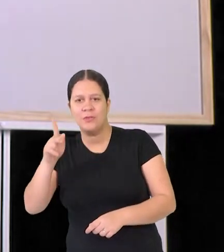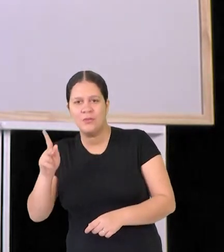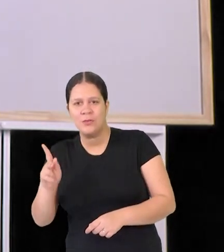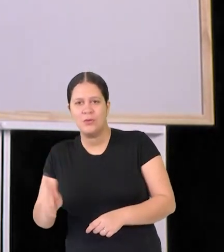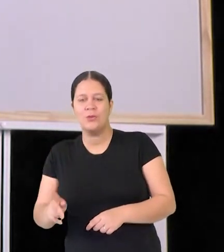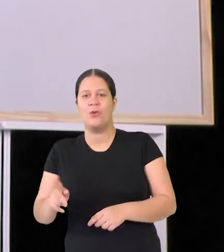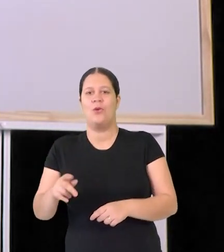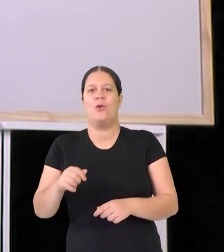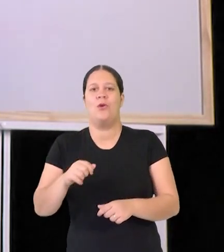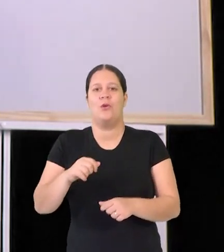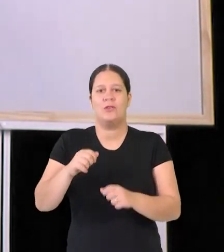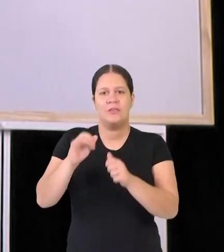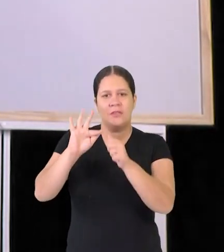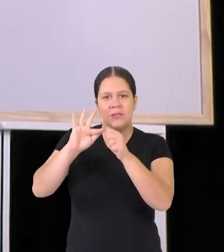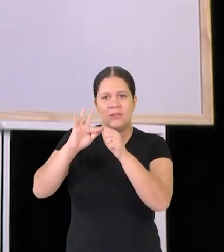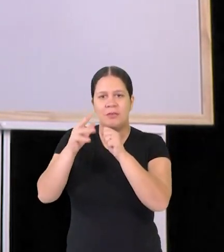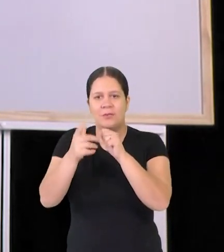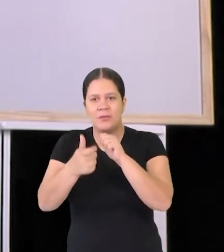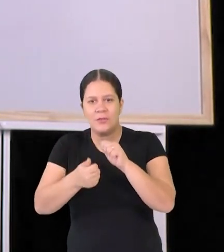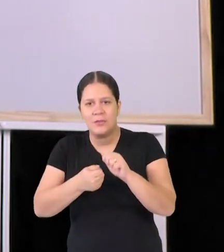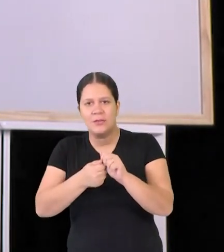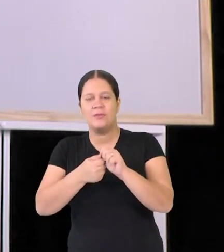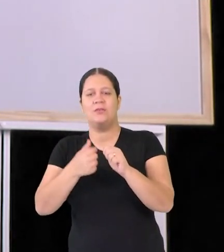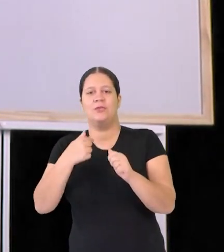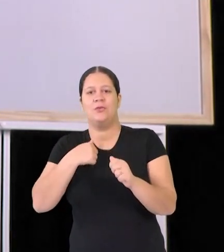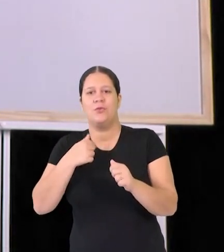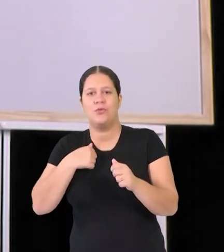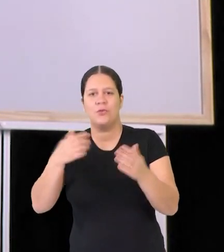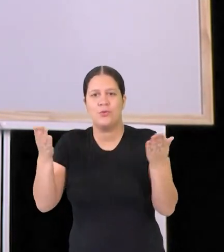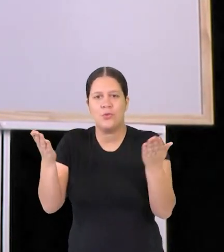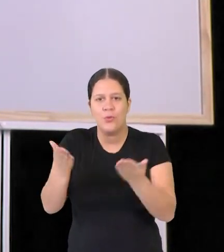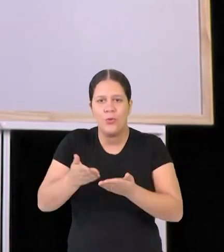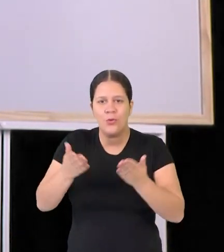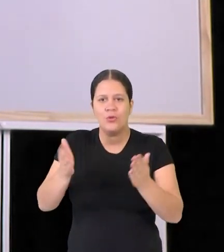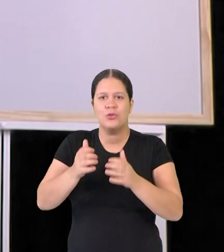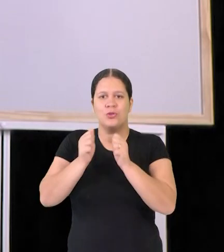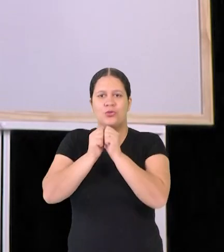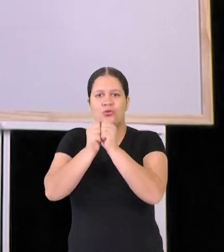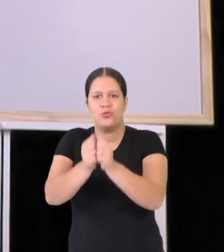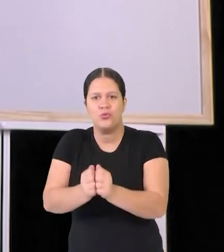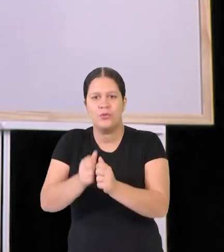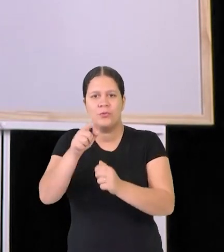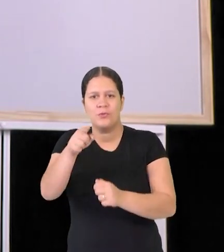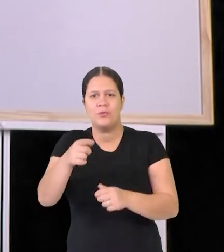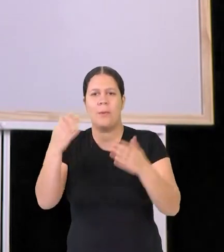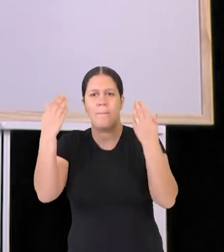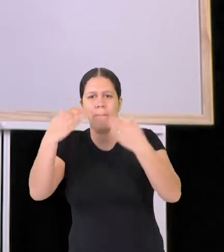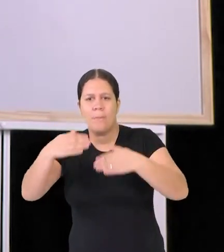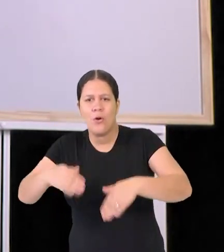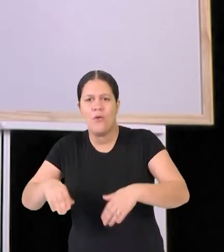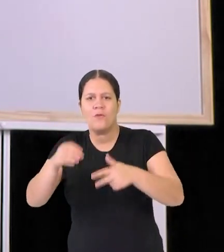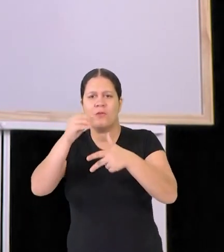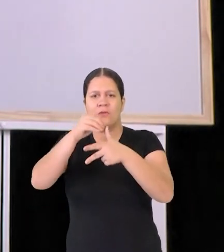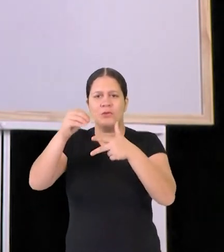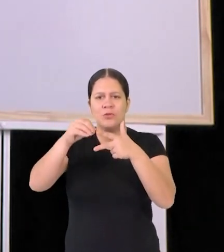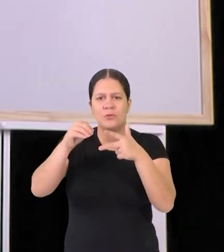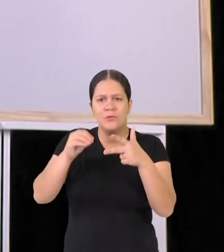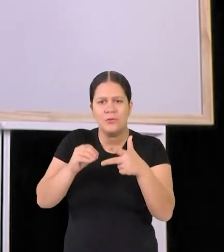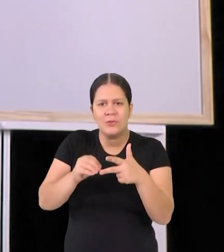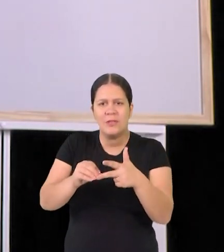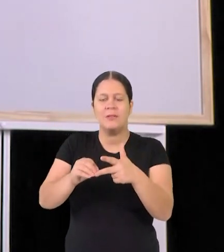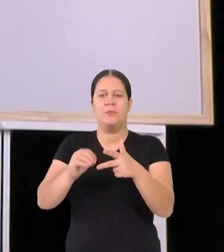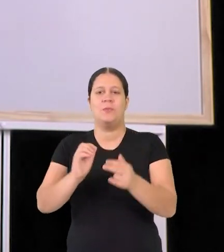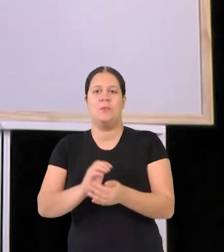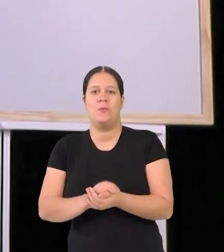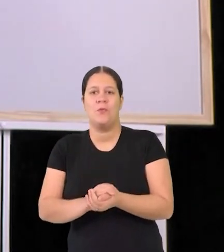com vocês para que a gente possa fazer esse acompanhamento com vocês em relação a essa prova tão aguardada e tão esperada que é a